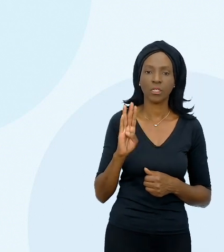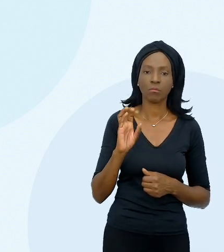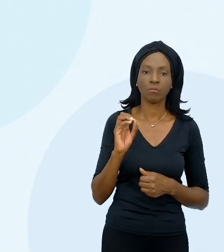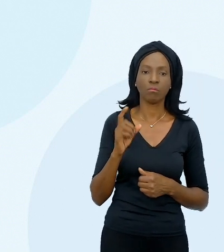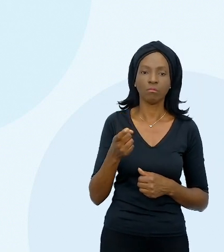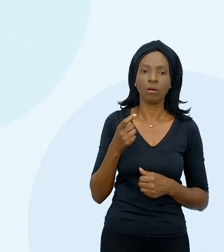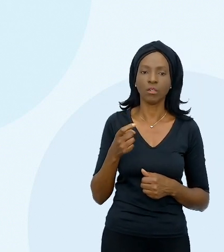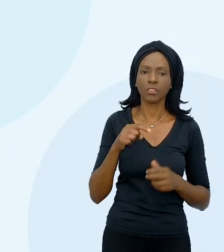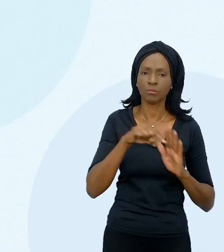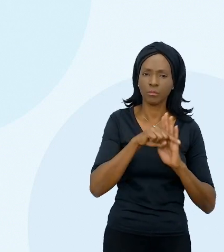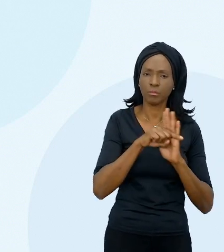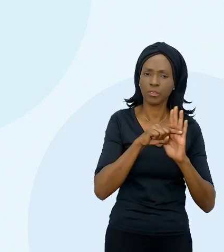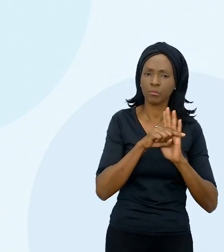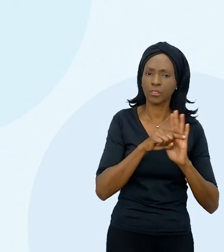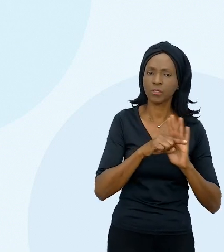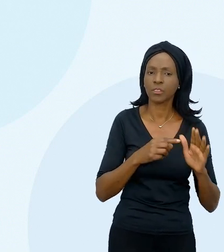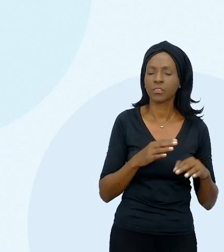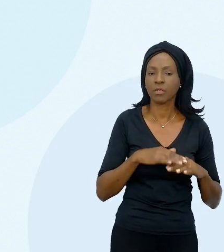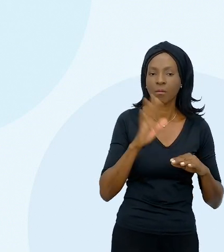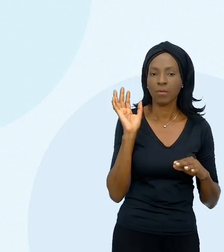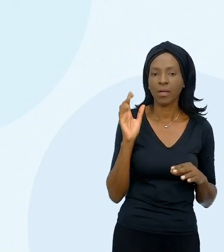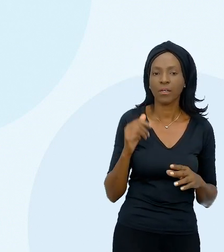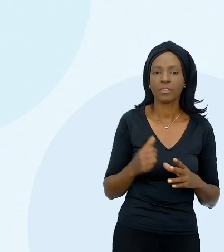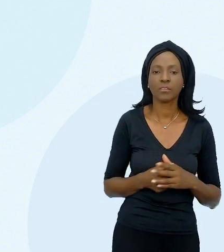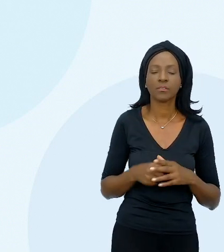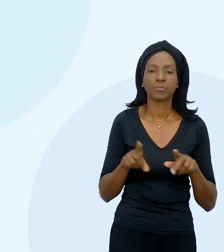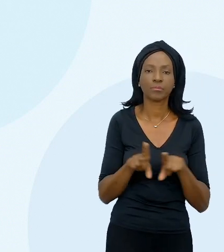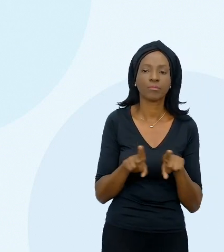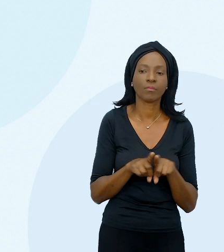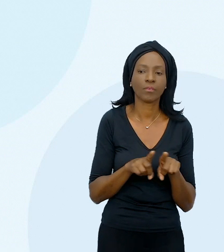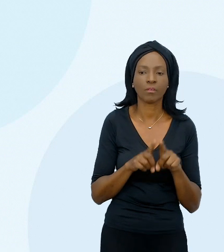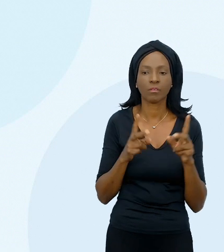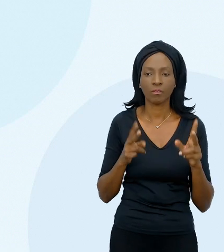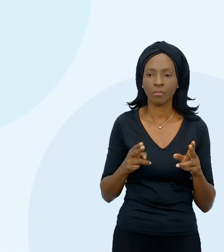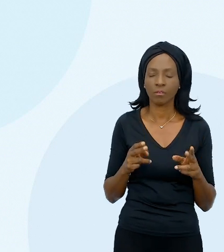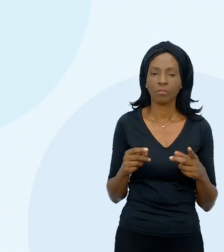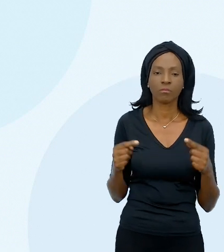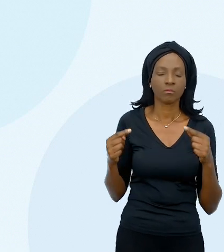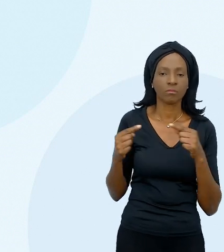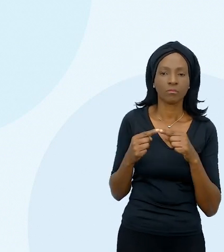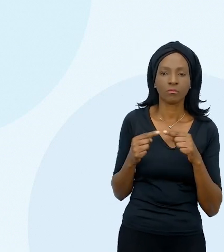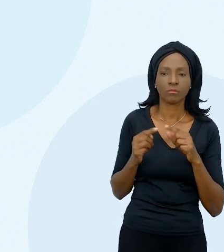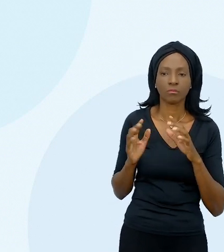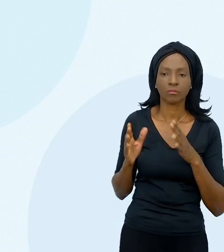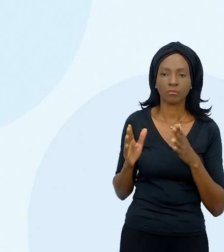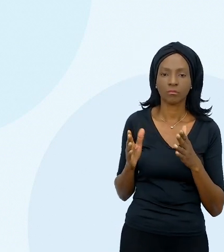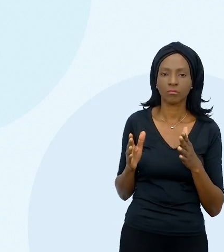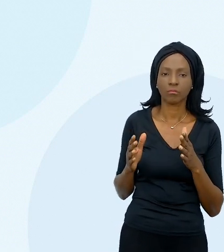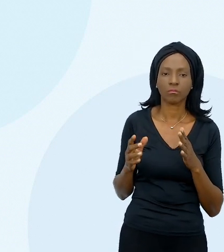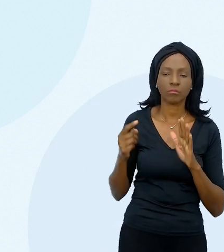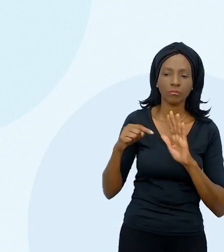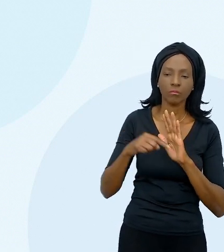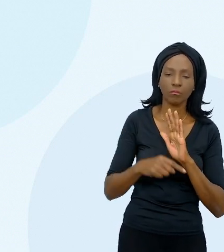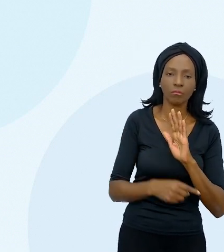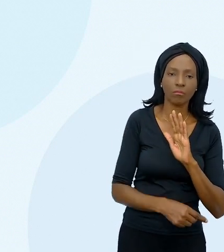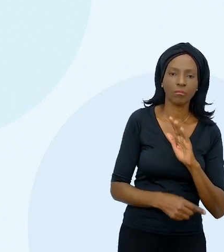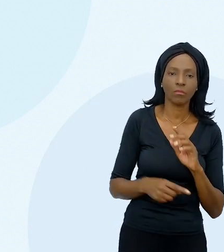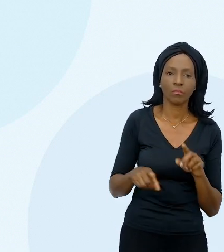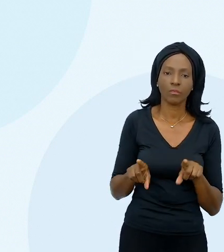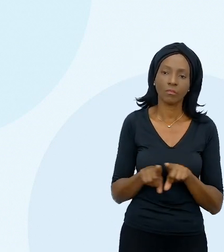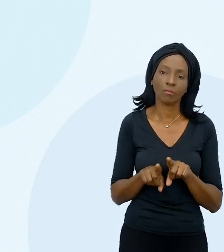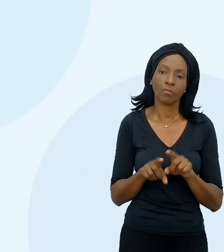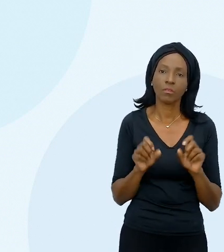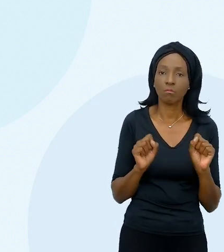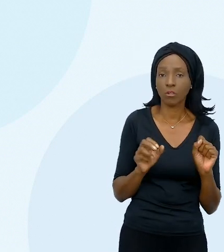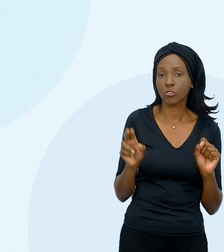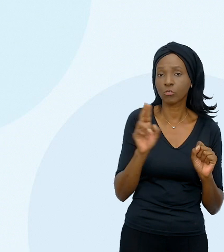essa metodologia ativa. E também, assim, né, como já foi aplicado aqui nesse aprofundamento, também pode ser aplicado nas